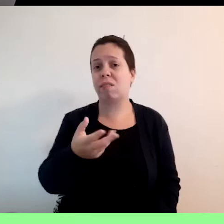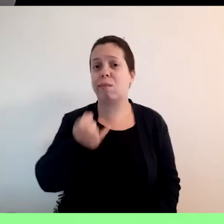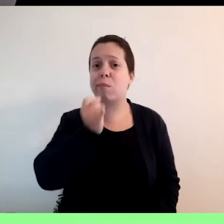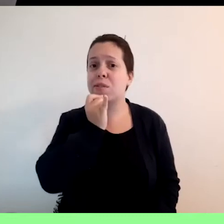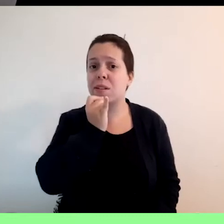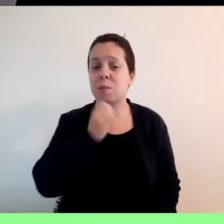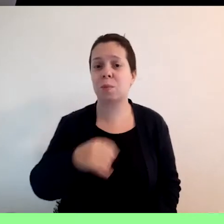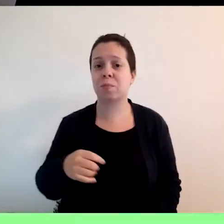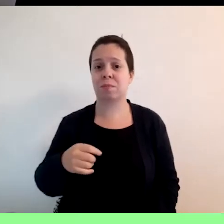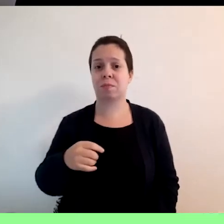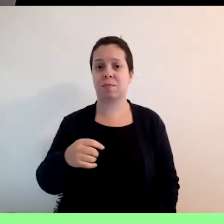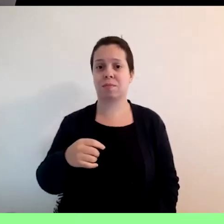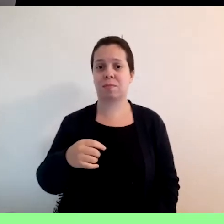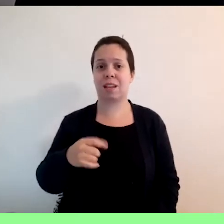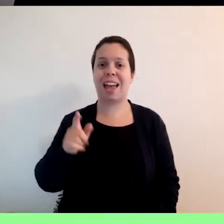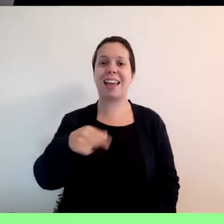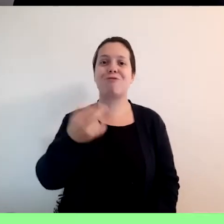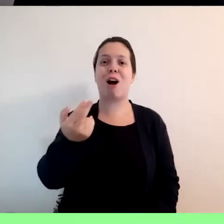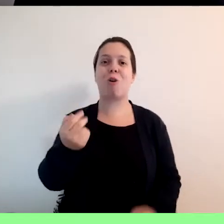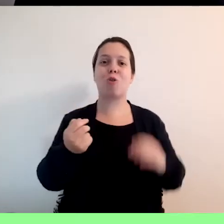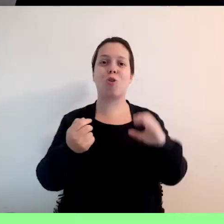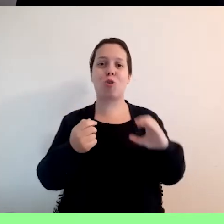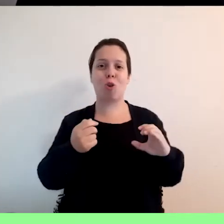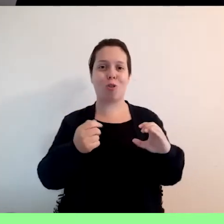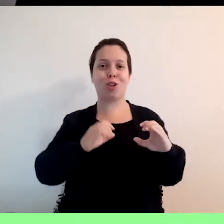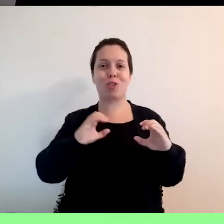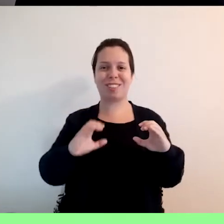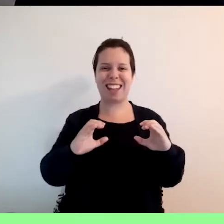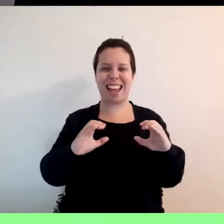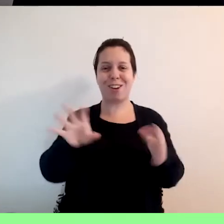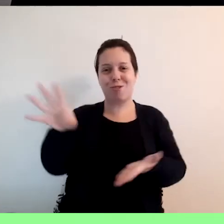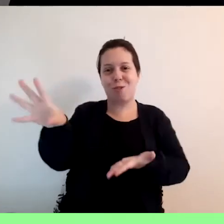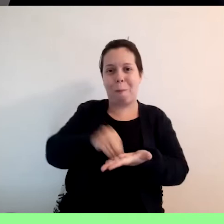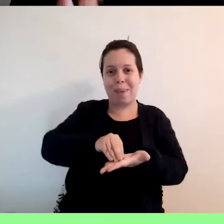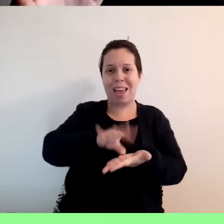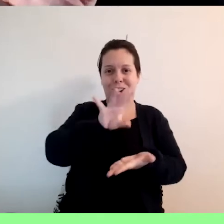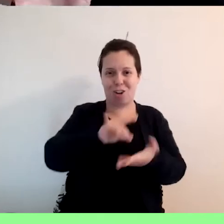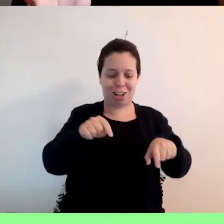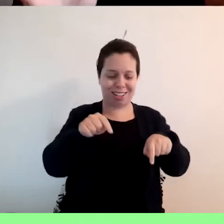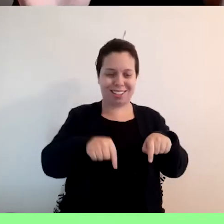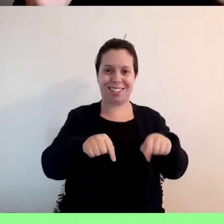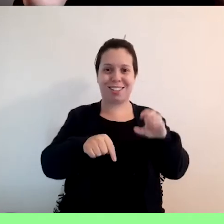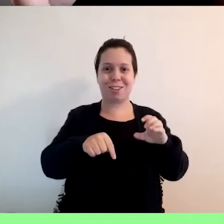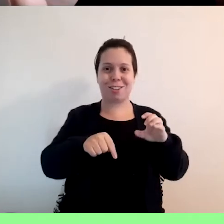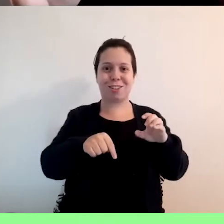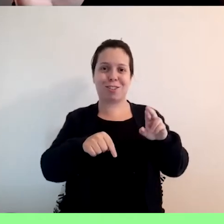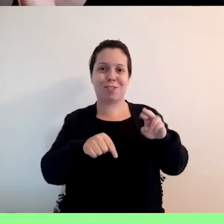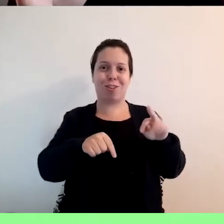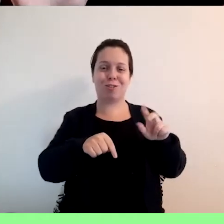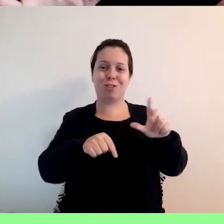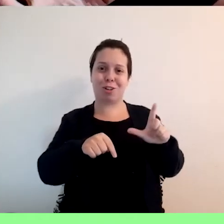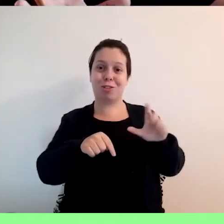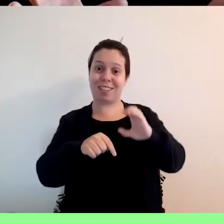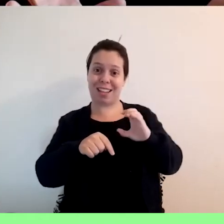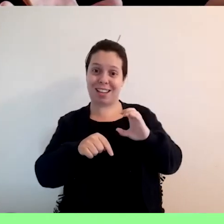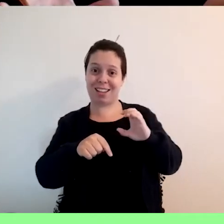lá, o Ctrl+C, Ctrl+V, né, que é uma coisa muito popular que a gente precisa usar as mãos, né? Eu